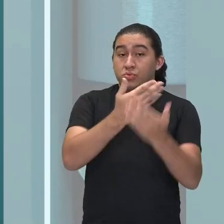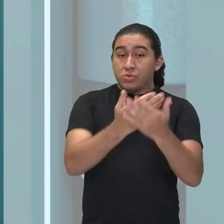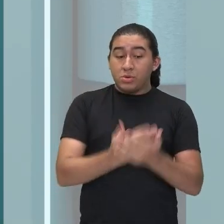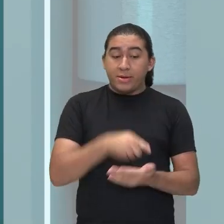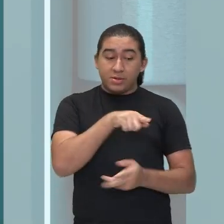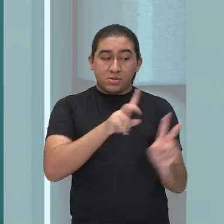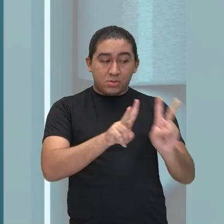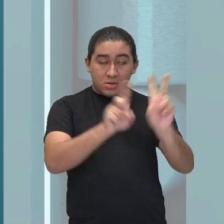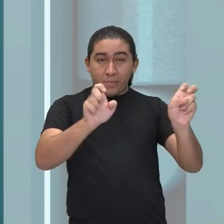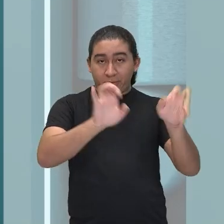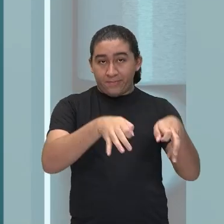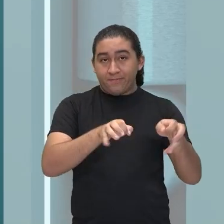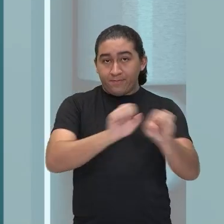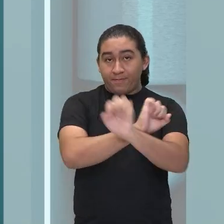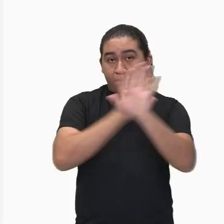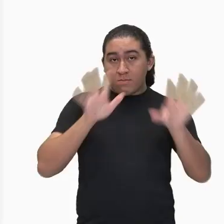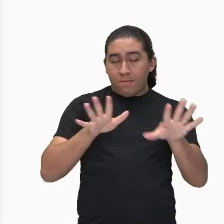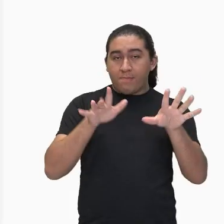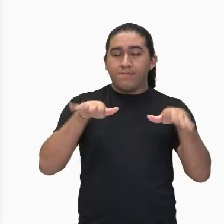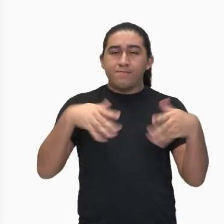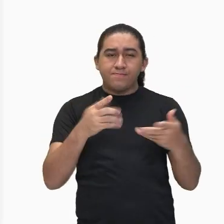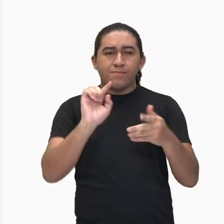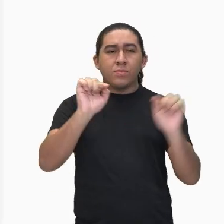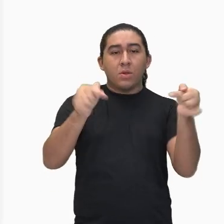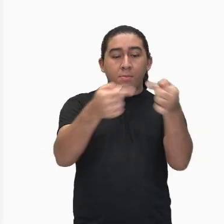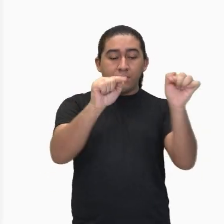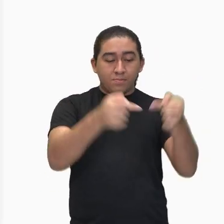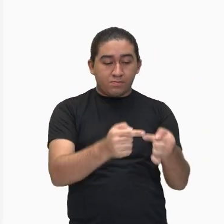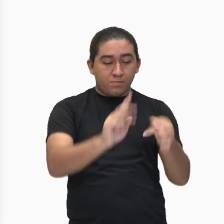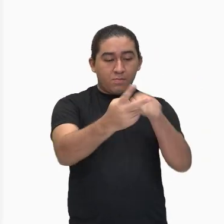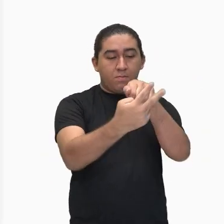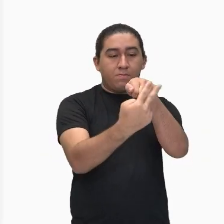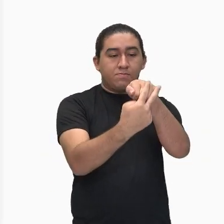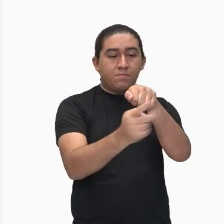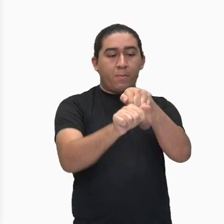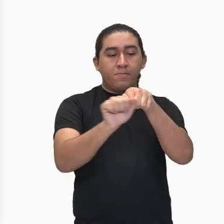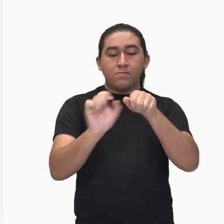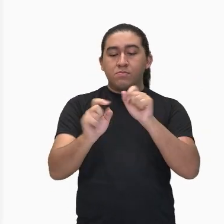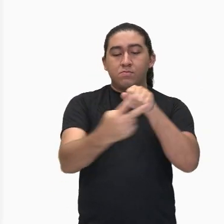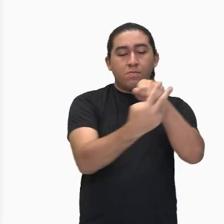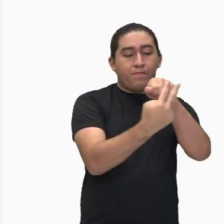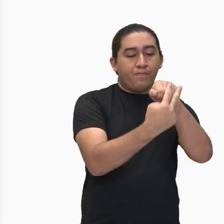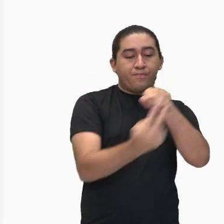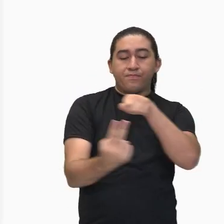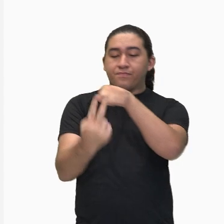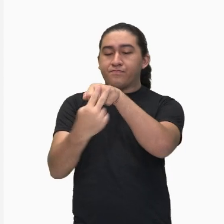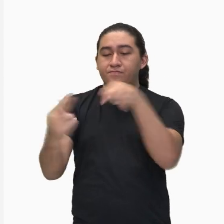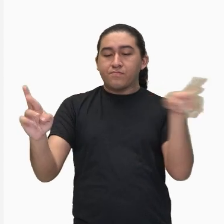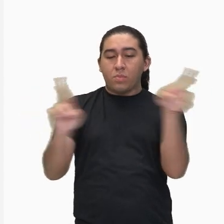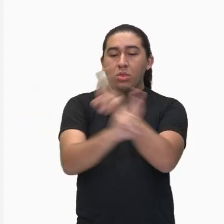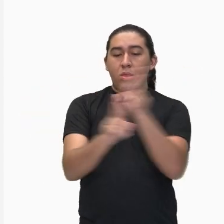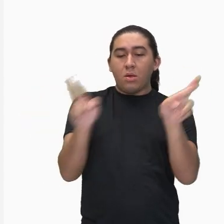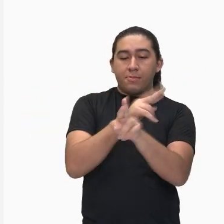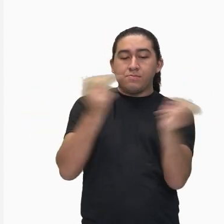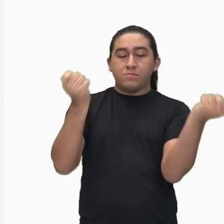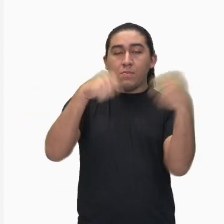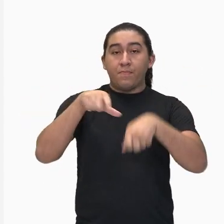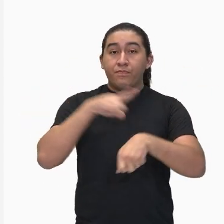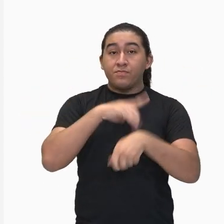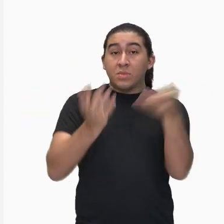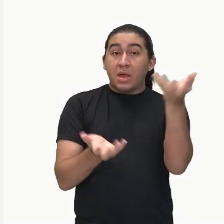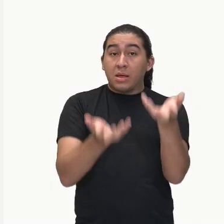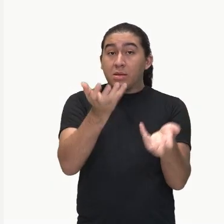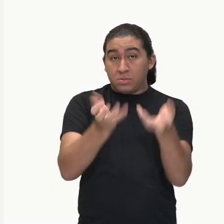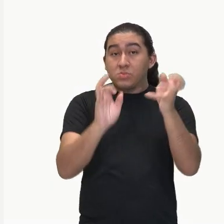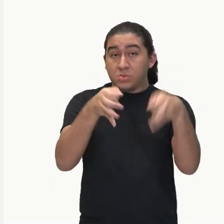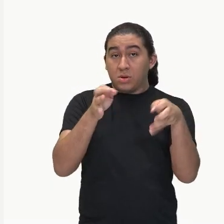sobre isso, né? Então, a concordância verbal é a relação estabelecida de forma